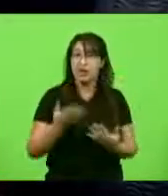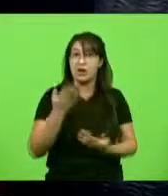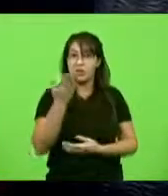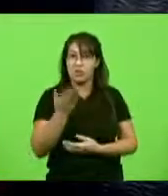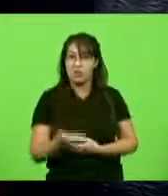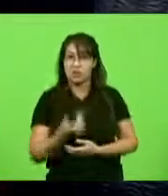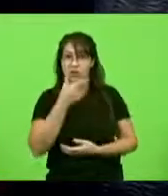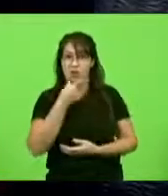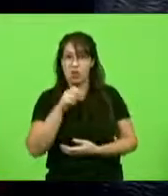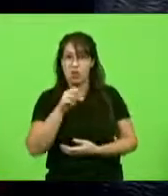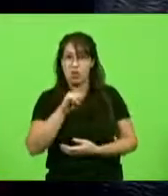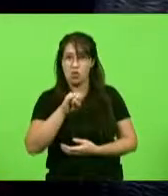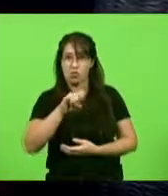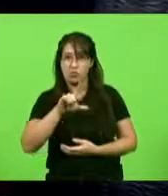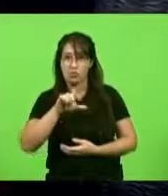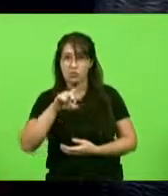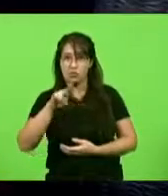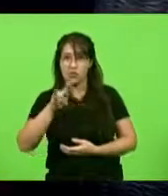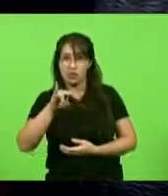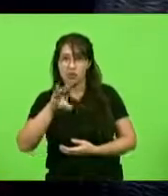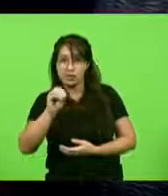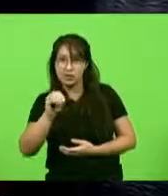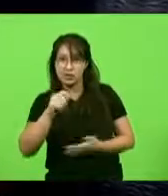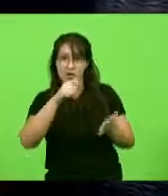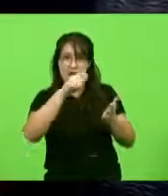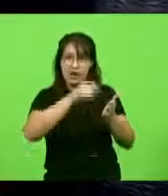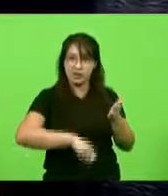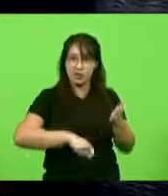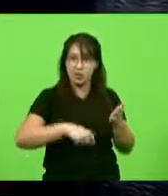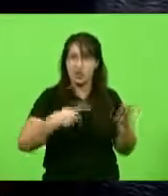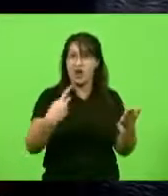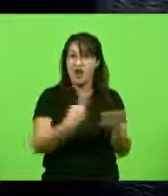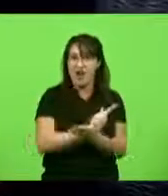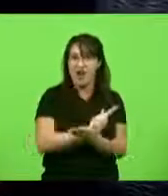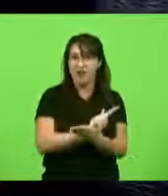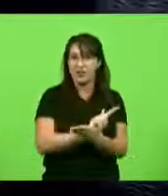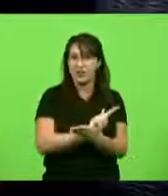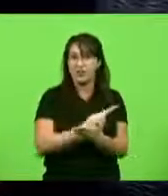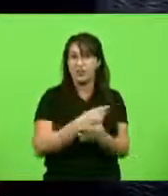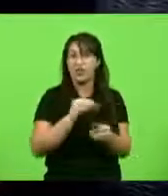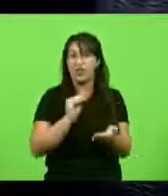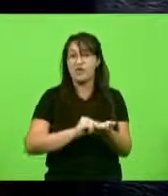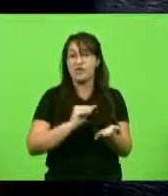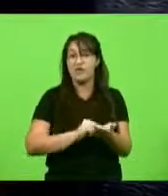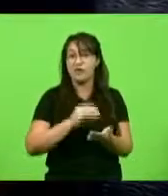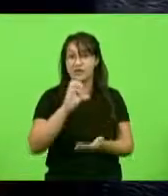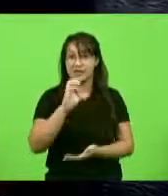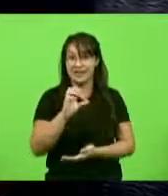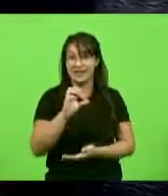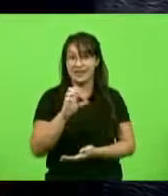assinou com o seu nome errado aqui essa submenda, faltou o C do Drevec.